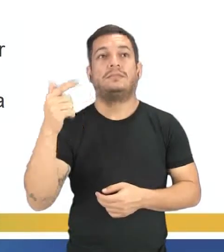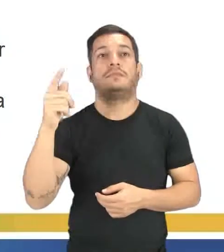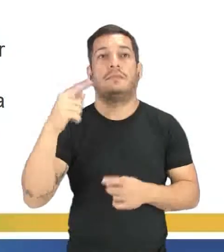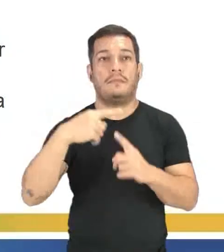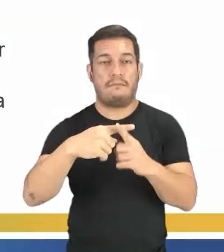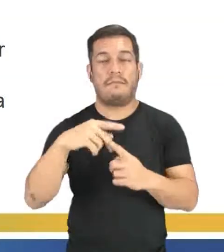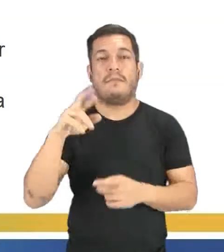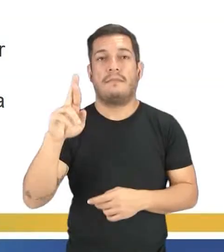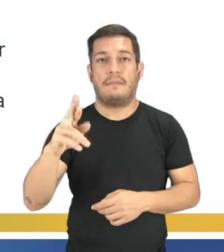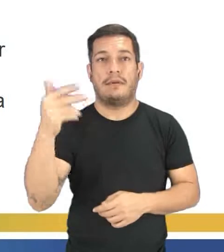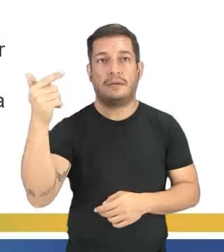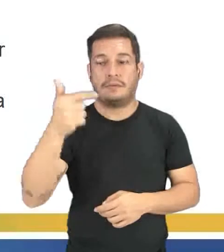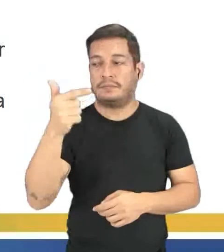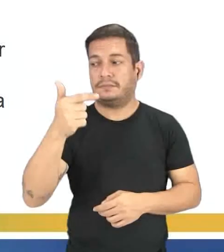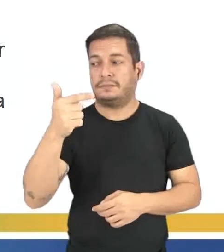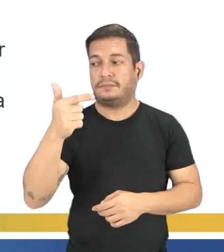quadrado